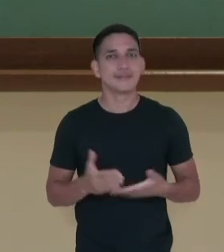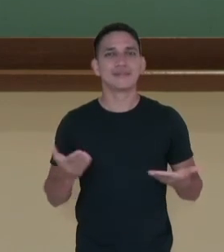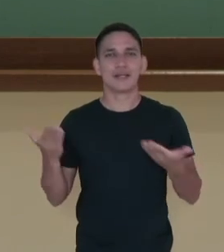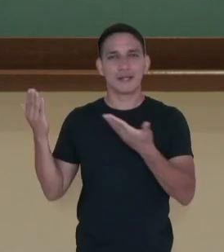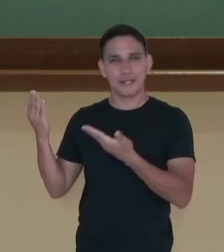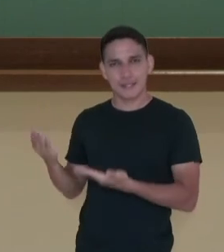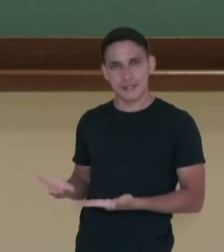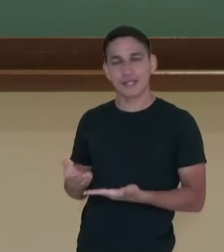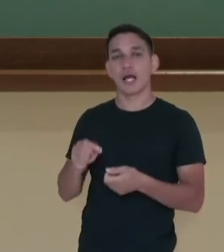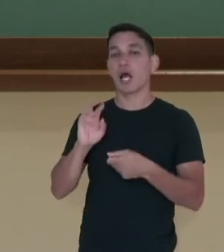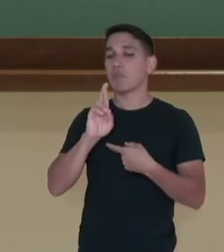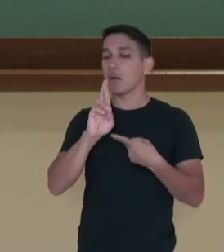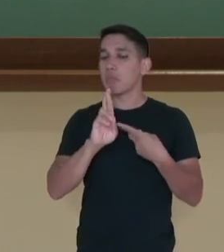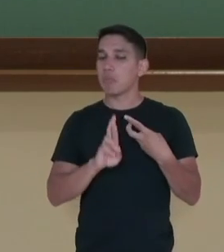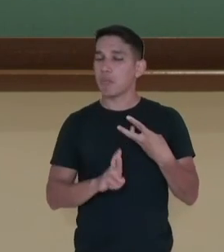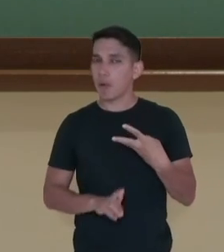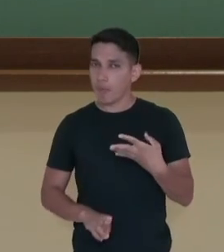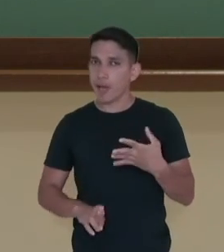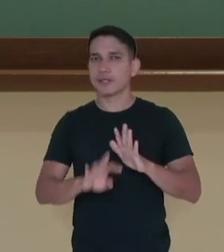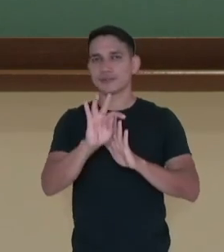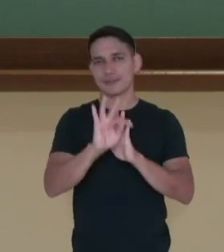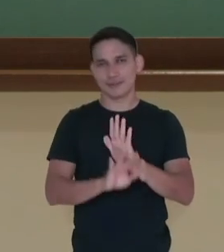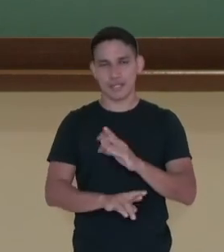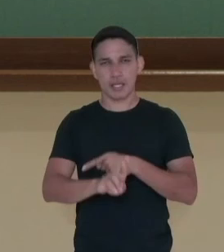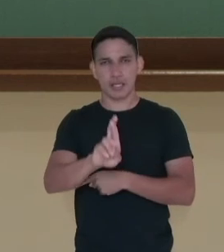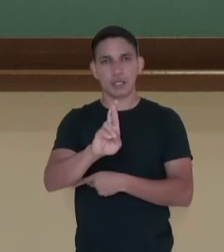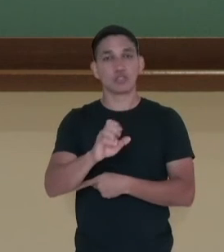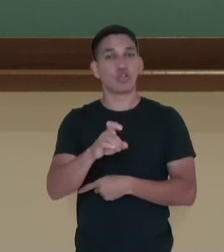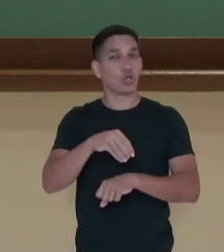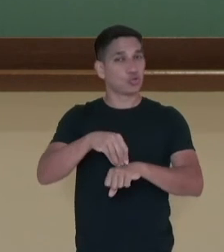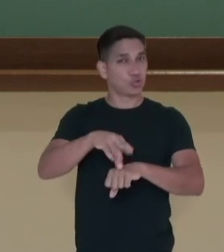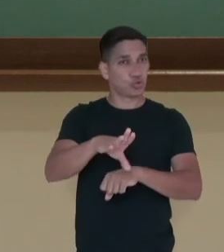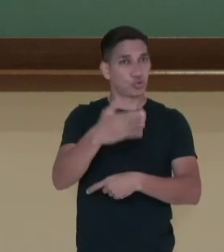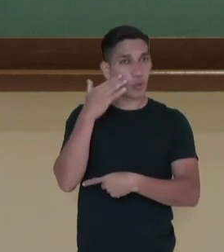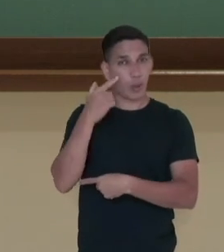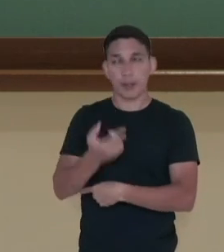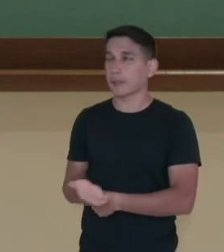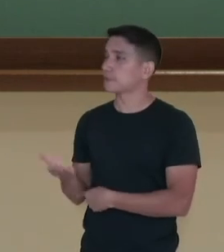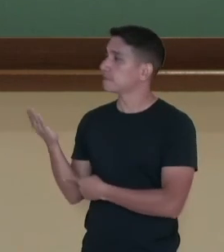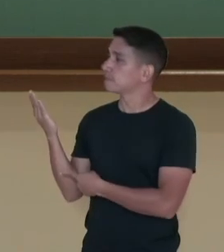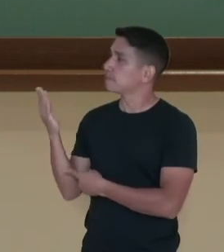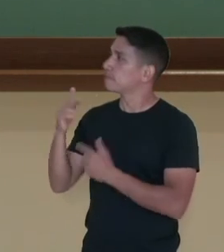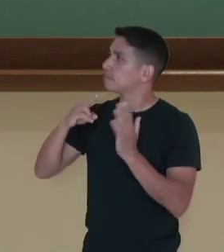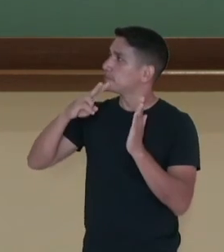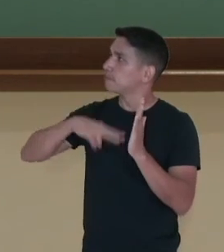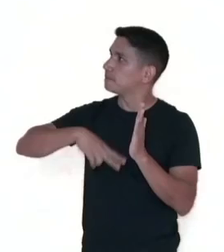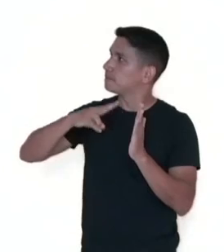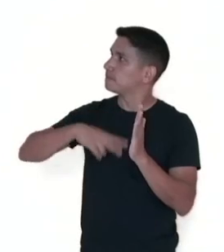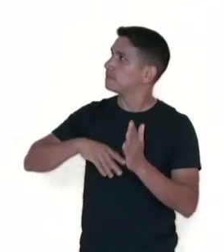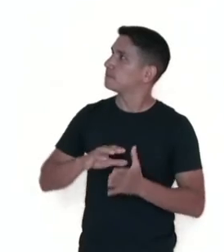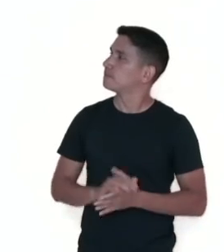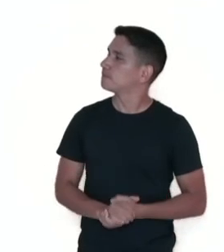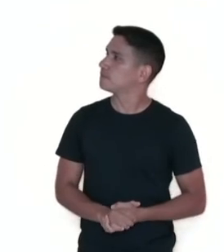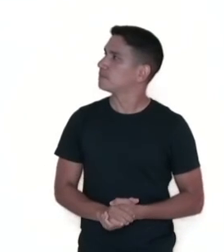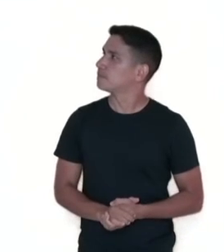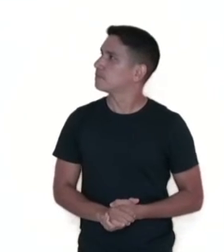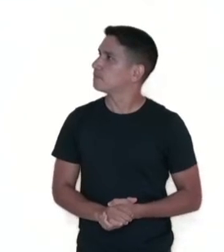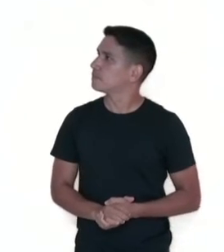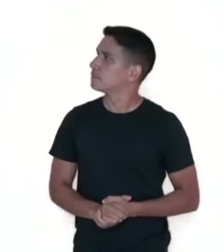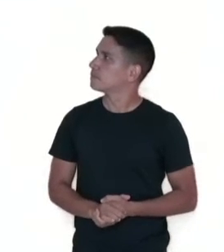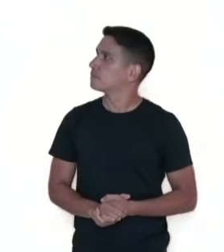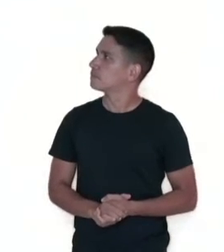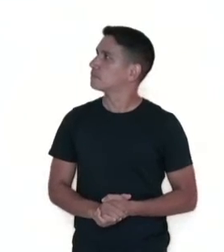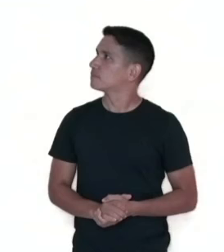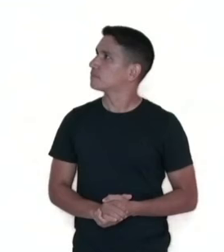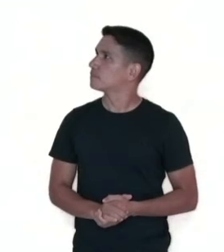um texto, né, o professor te deu apenas uma sugestão aqui, ó. Creio que não tenho uma vida